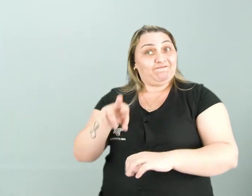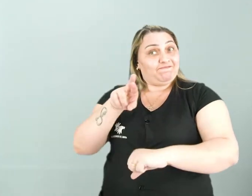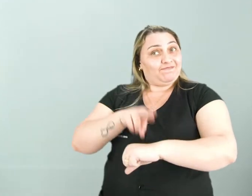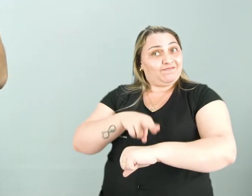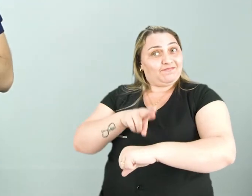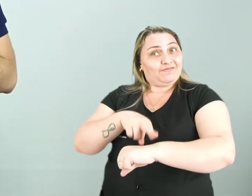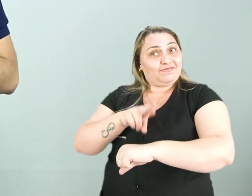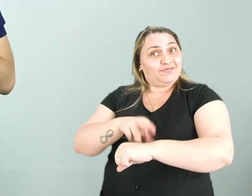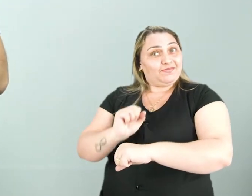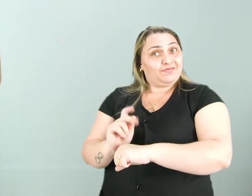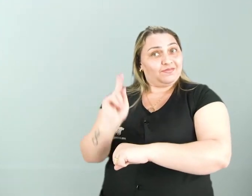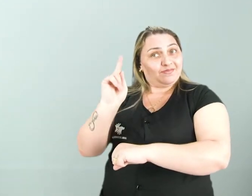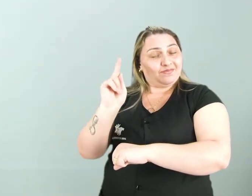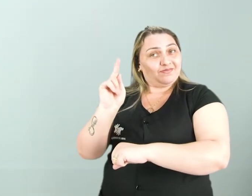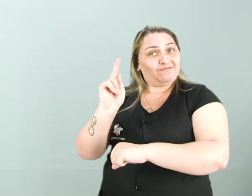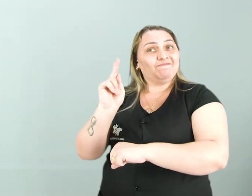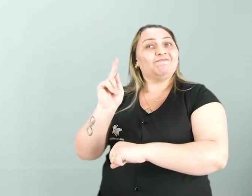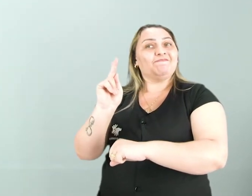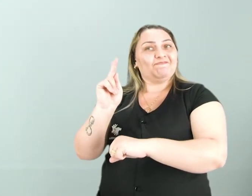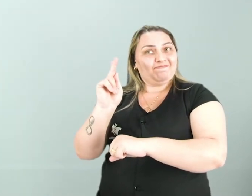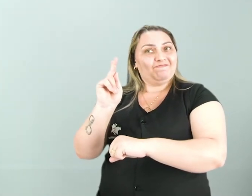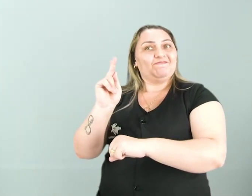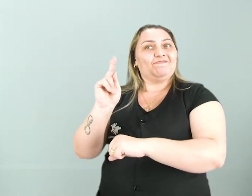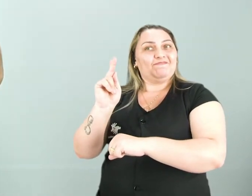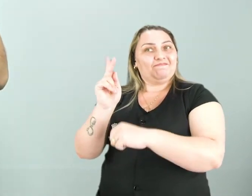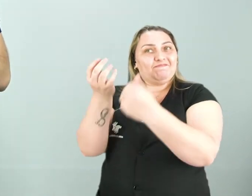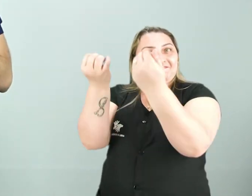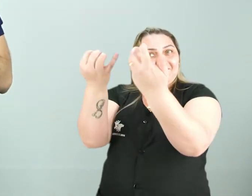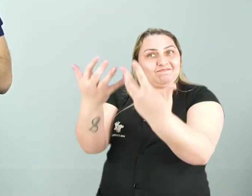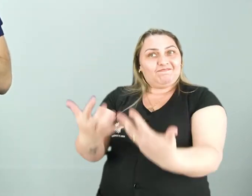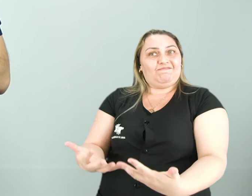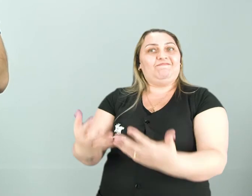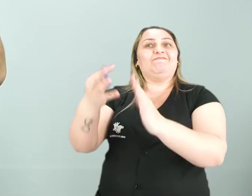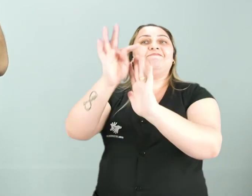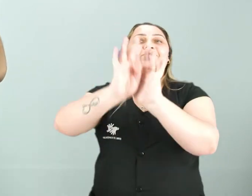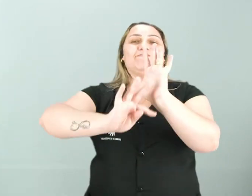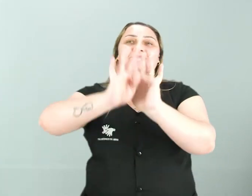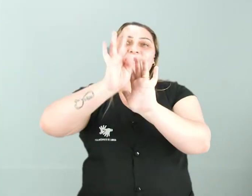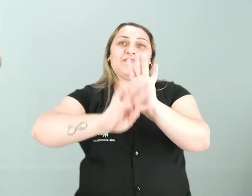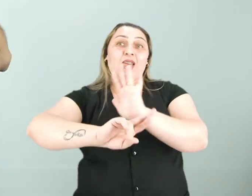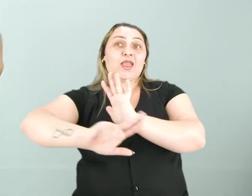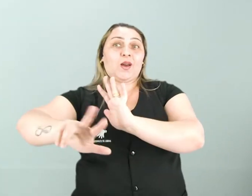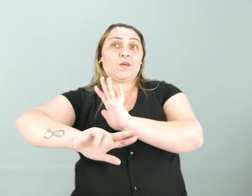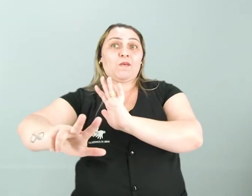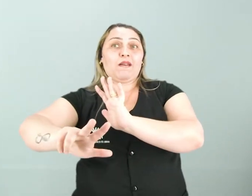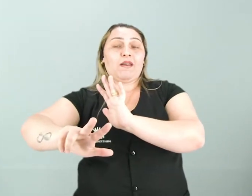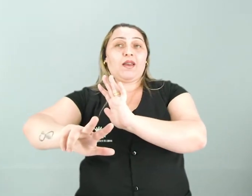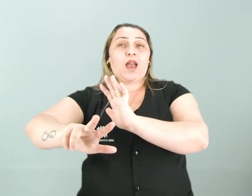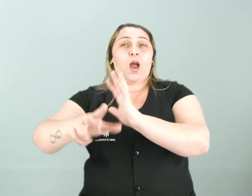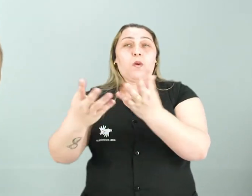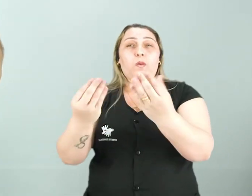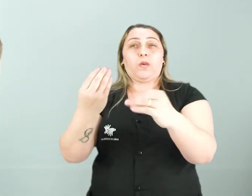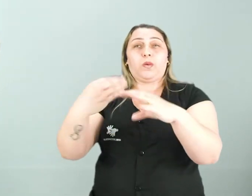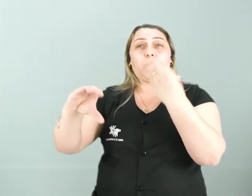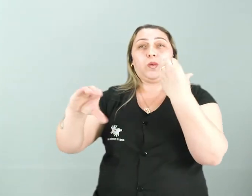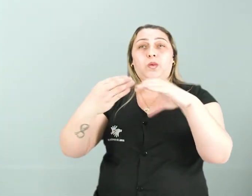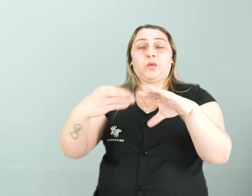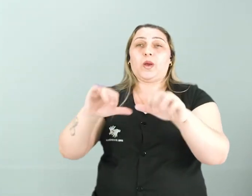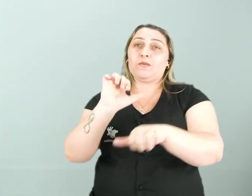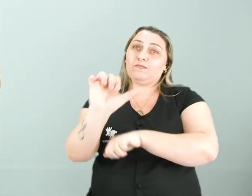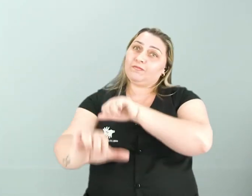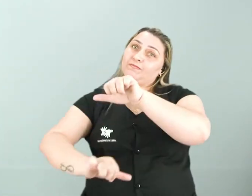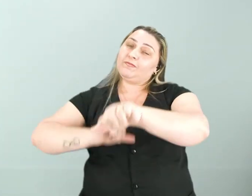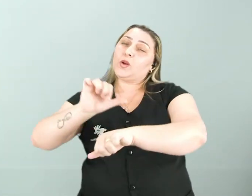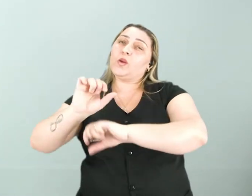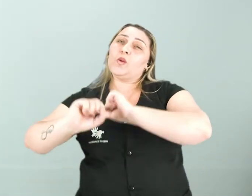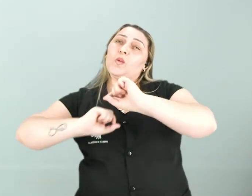ritmar, ok? Declamar um texto. Não muitas músicas, elas se transformam